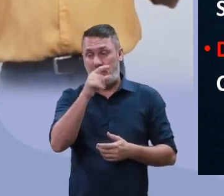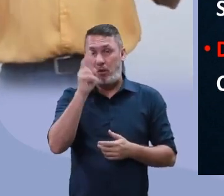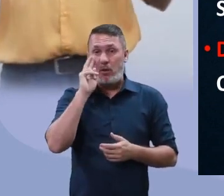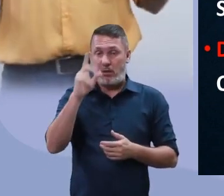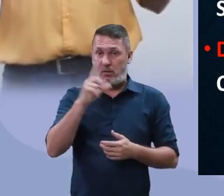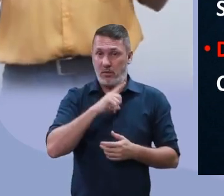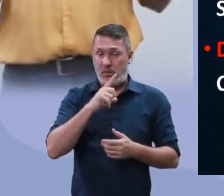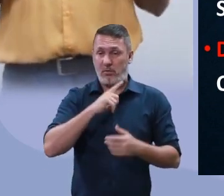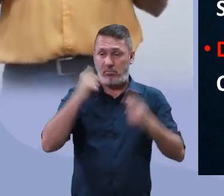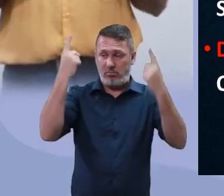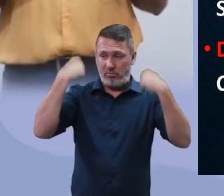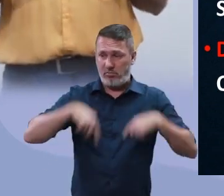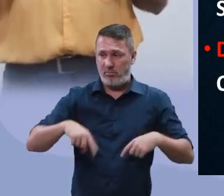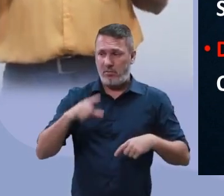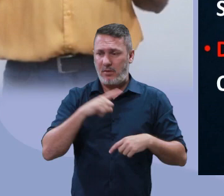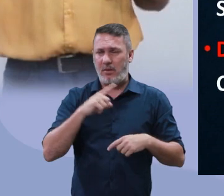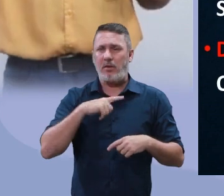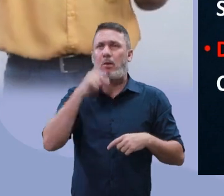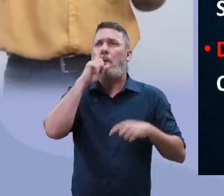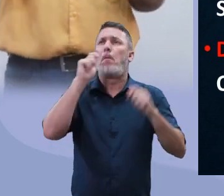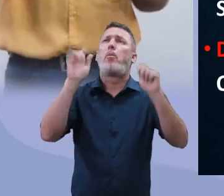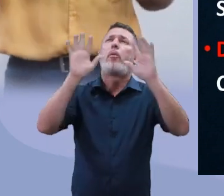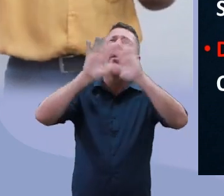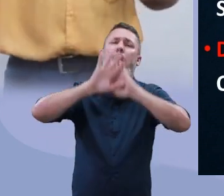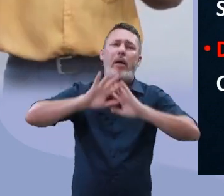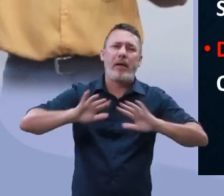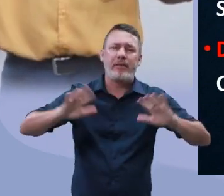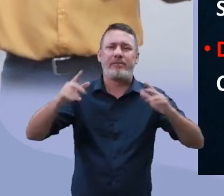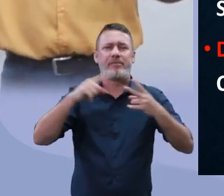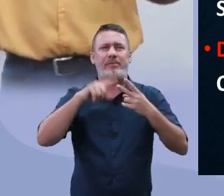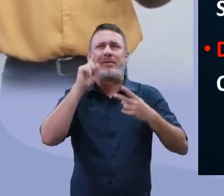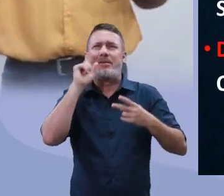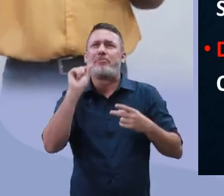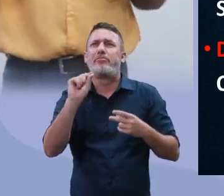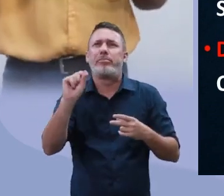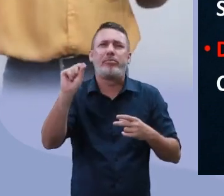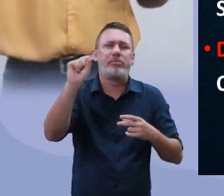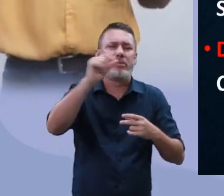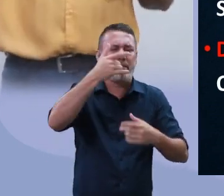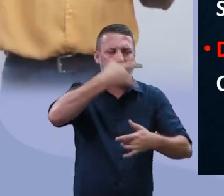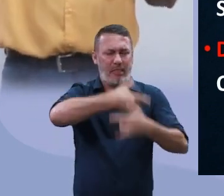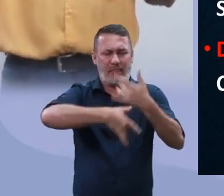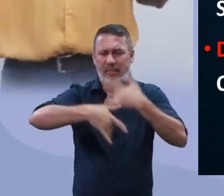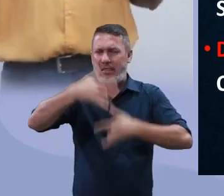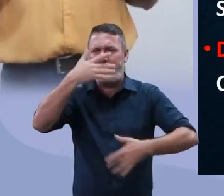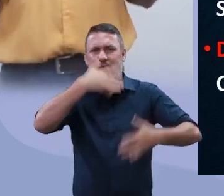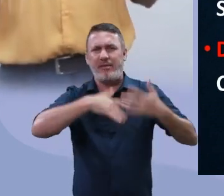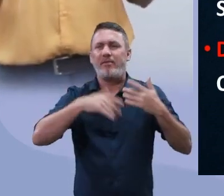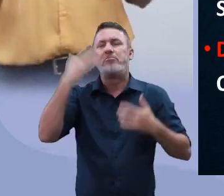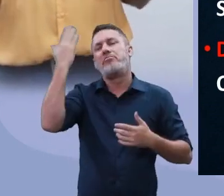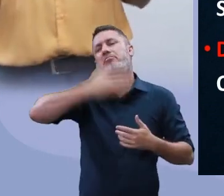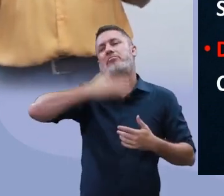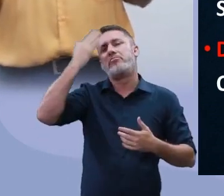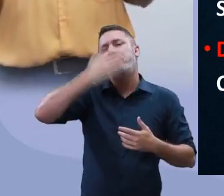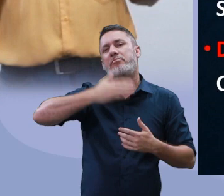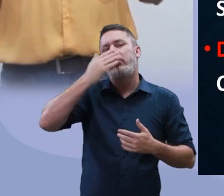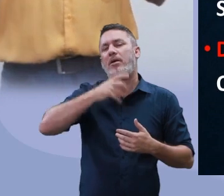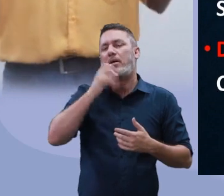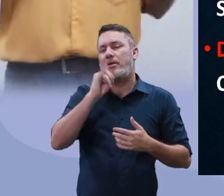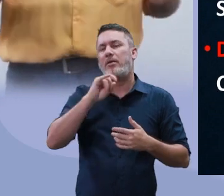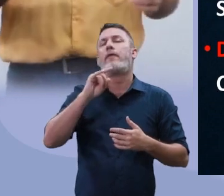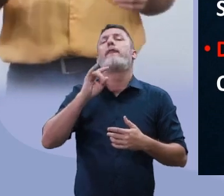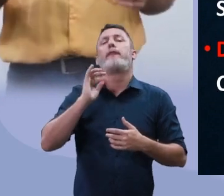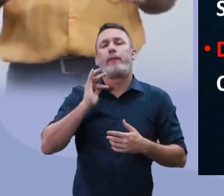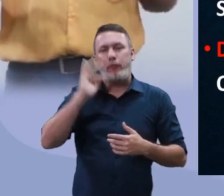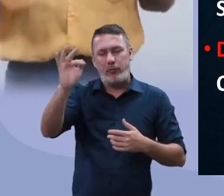pele, nós vamos ver que temos resíduos na nossa pele. Nós temos poeira, nós temos particulados que estavam em suspensão no ar e que são invisíveis